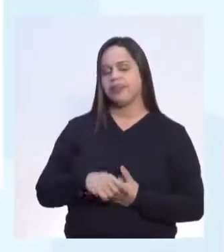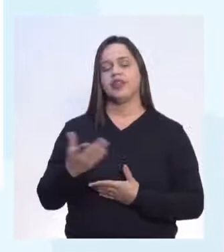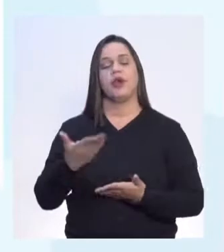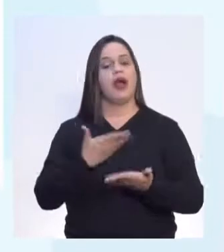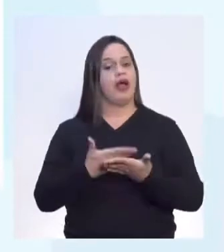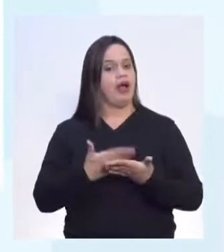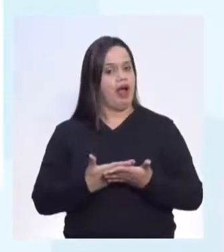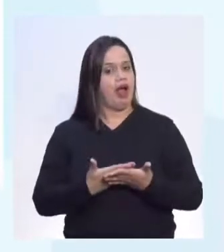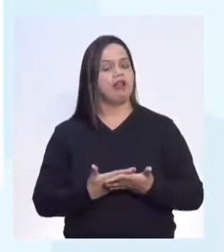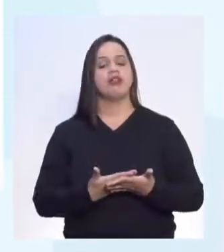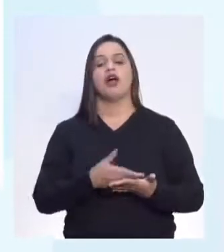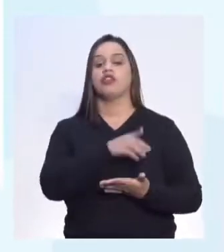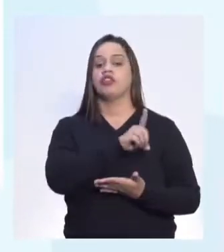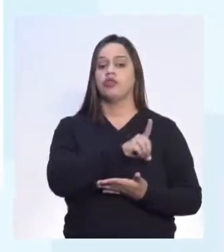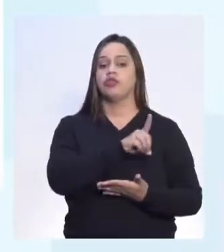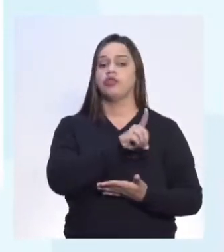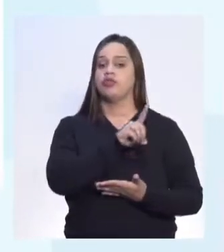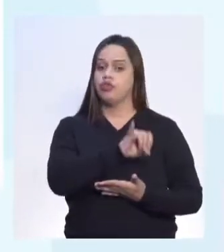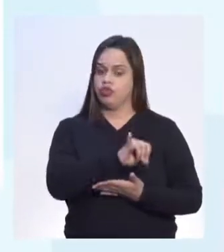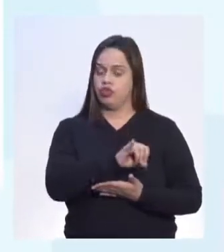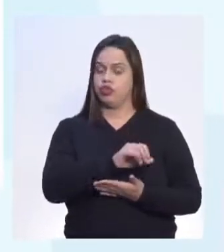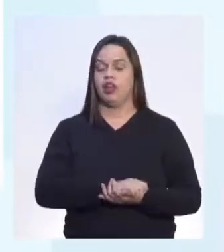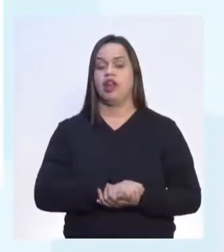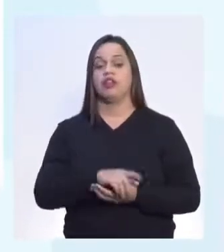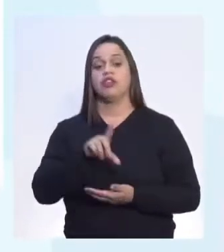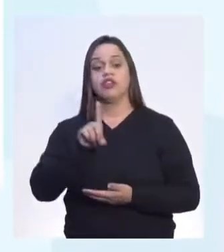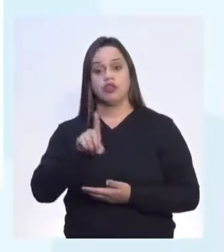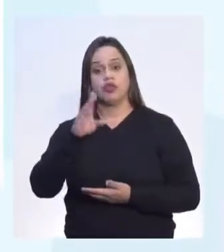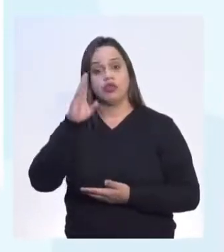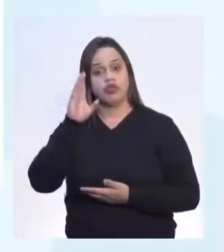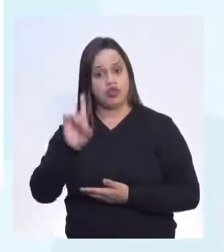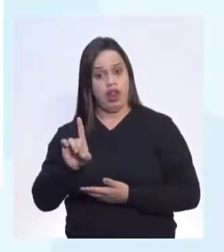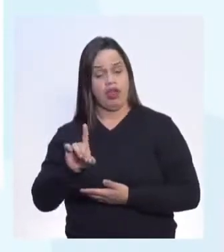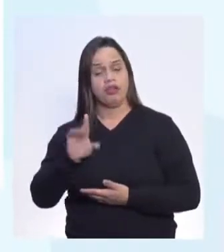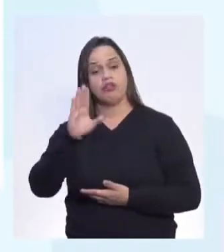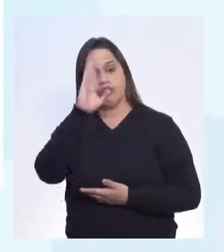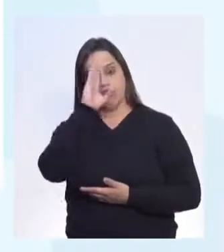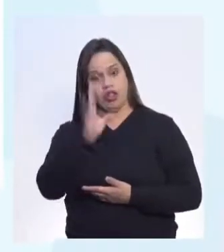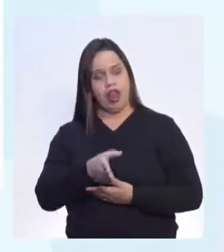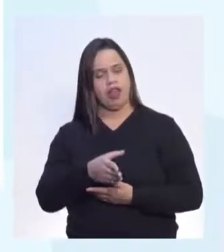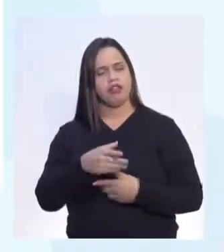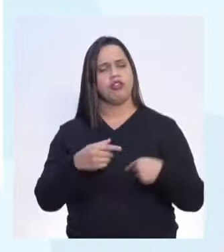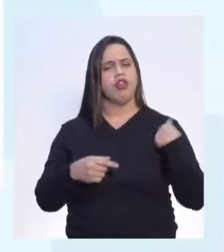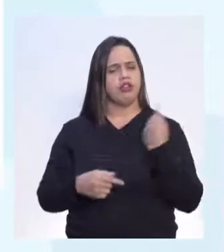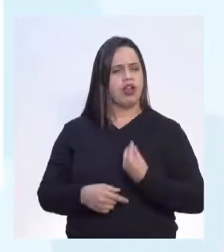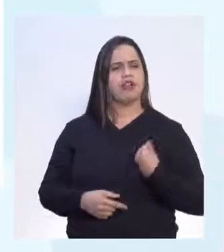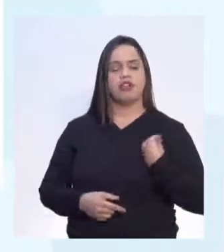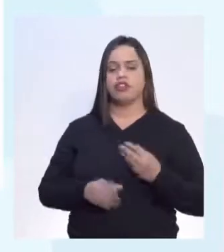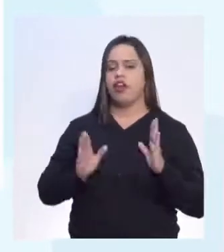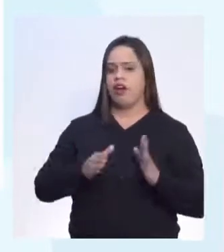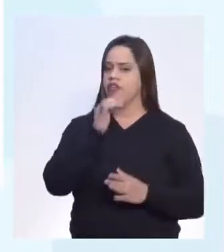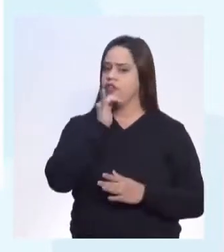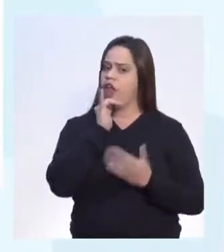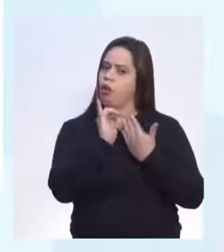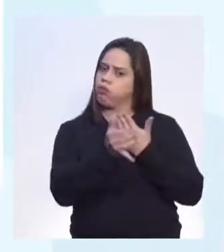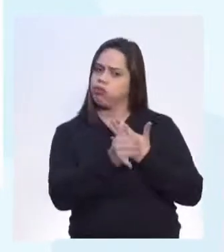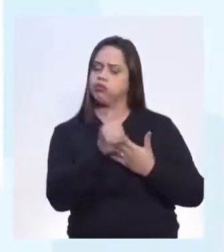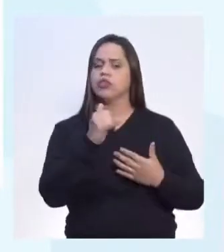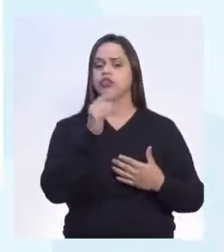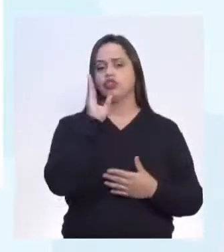discurso direto e indireto, acho que a gente estava aqui, não estava, Déia? A gente falou sobre citação direta e indireta